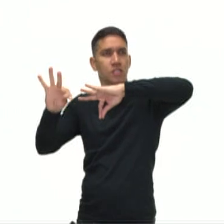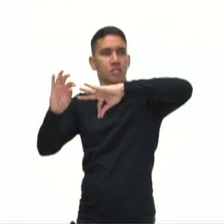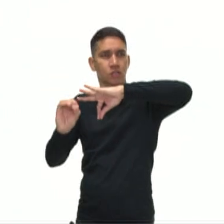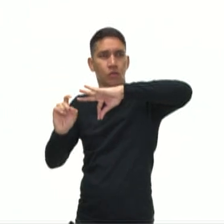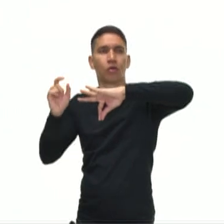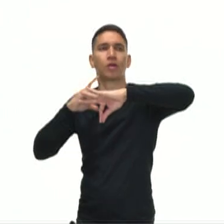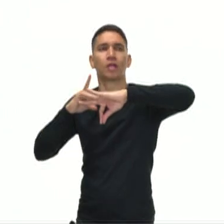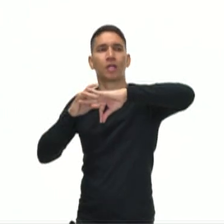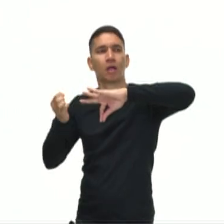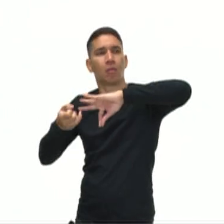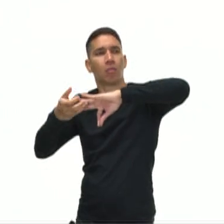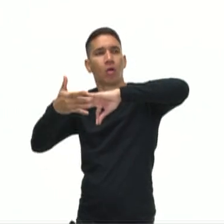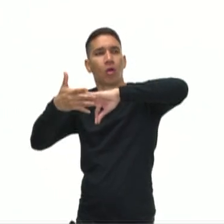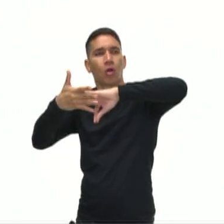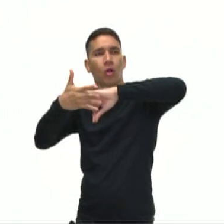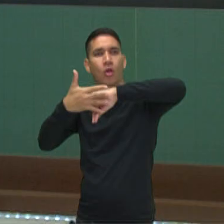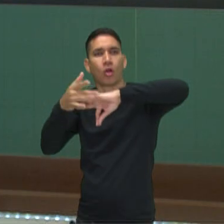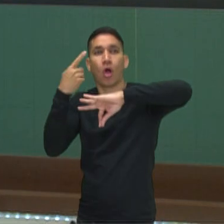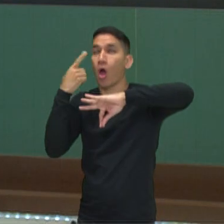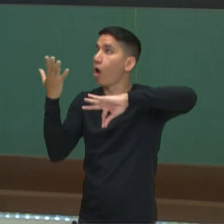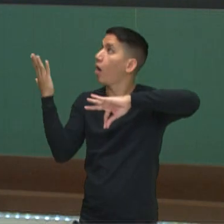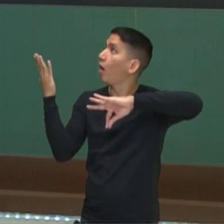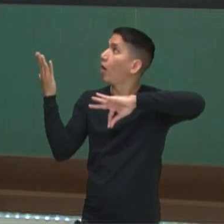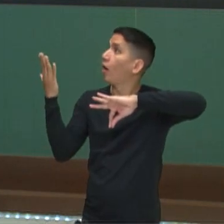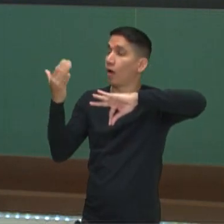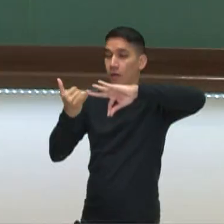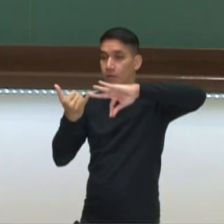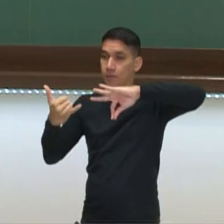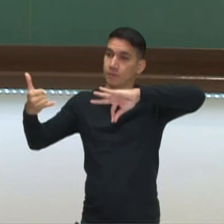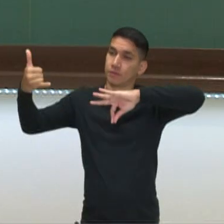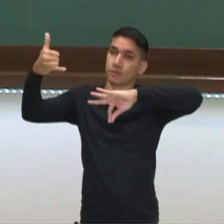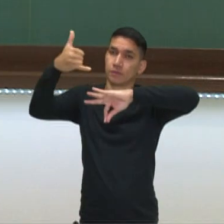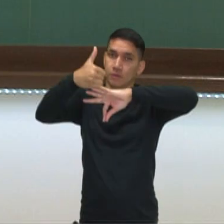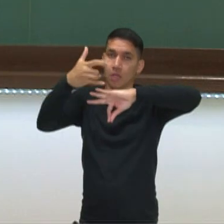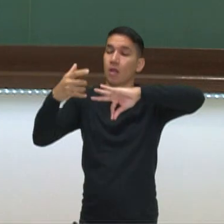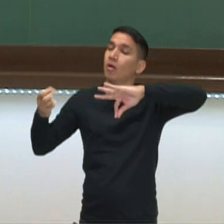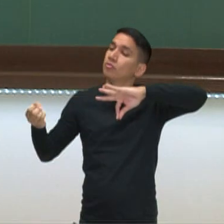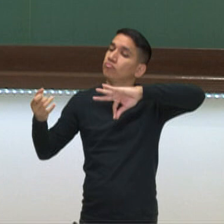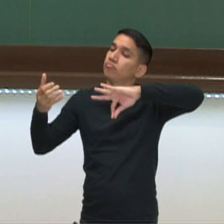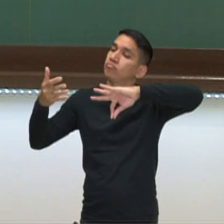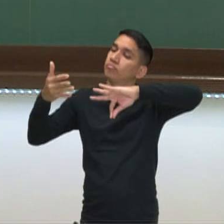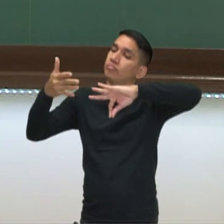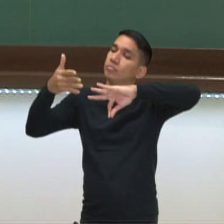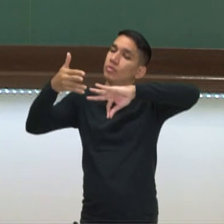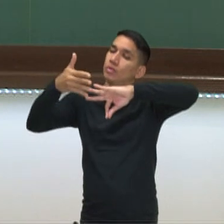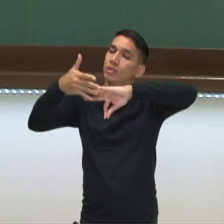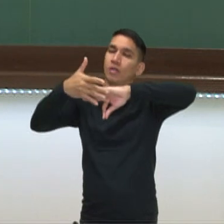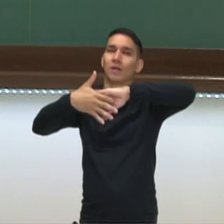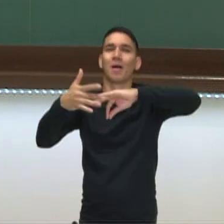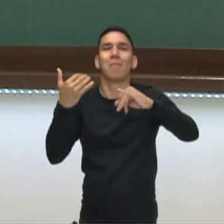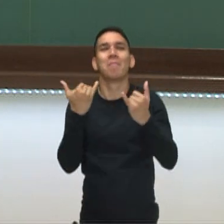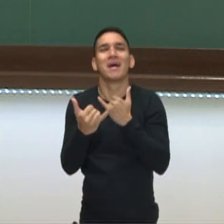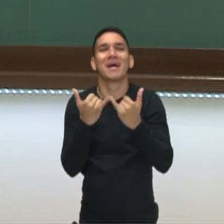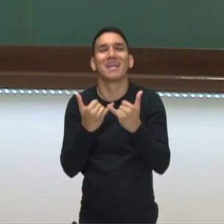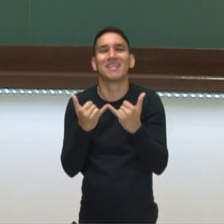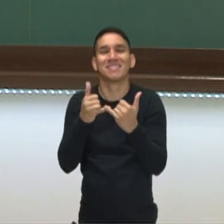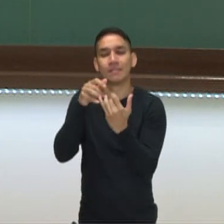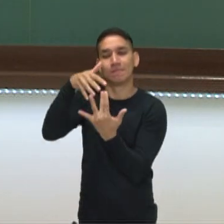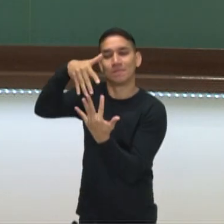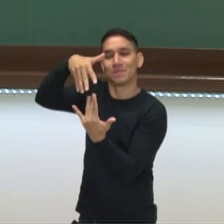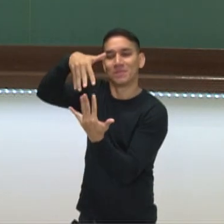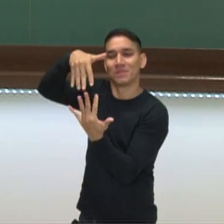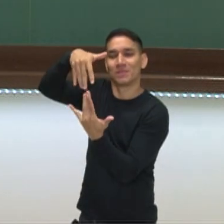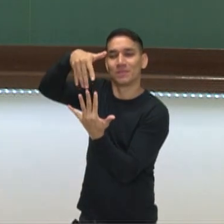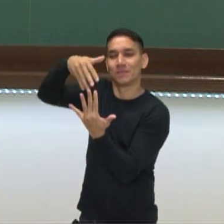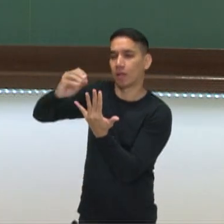vai se movimentando pela tuba uterina, tá? Por essa região, porque o ovócito é cheio de como se fossem cílios em volta dele. Então, por isso